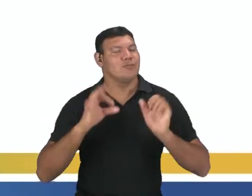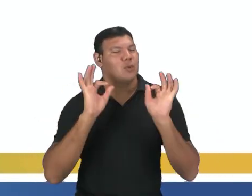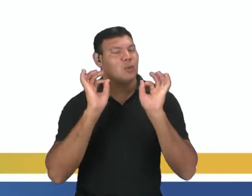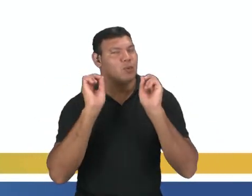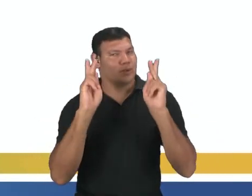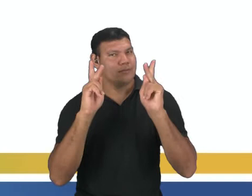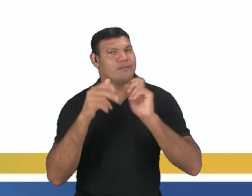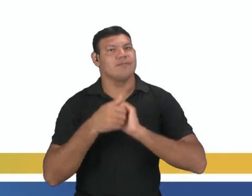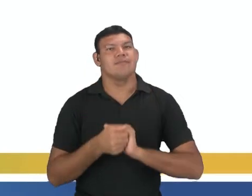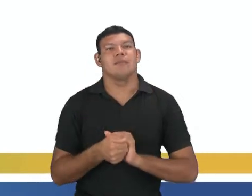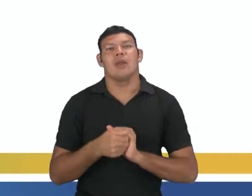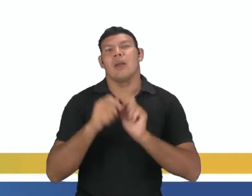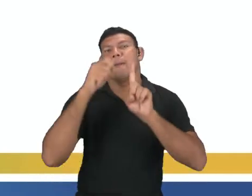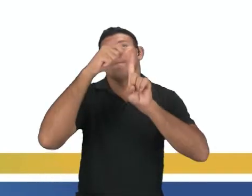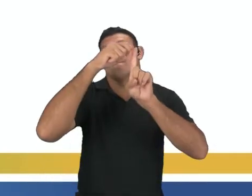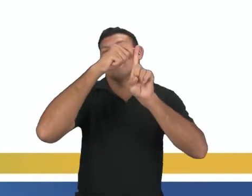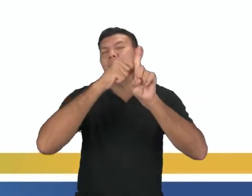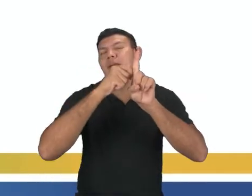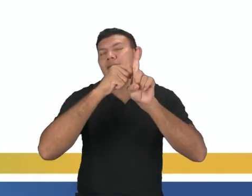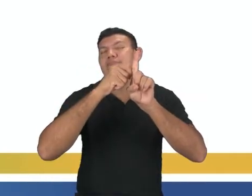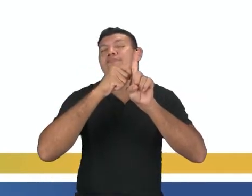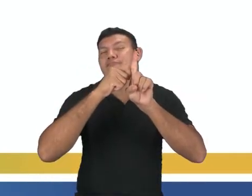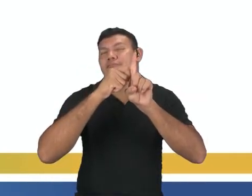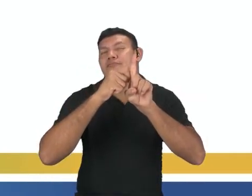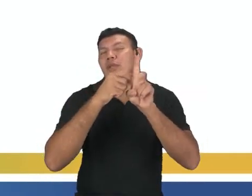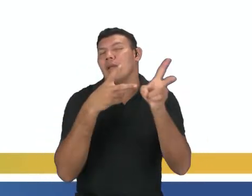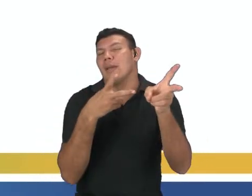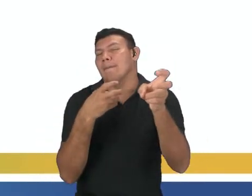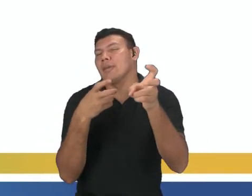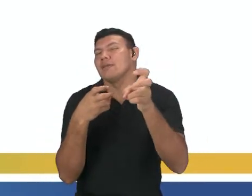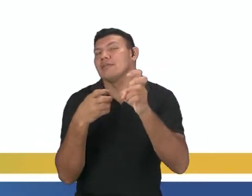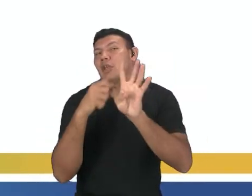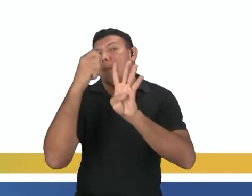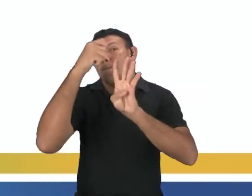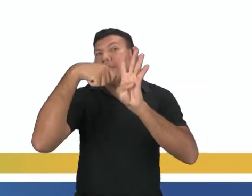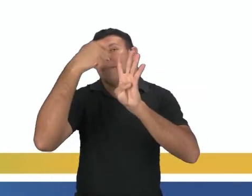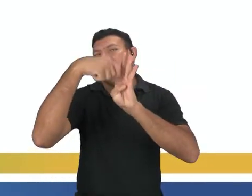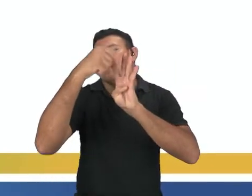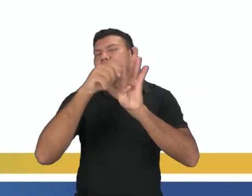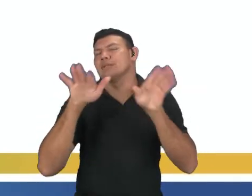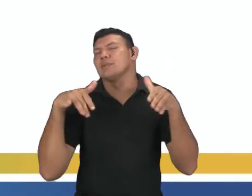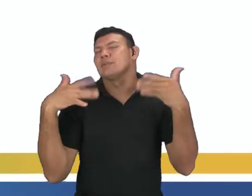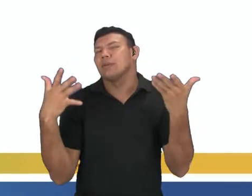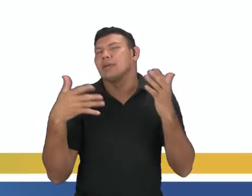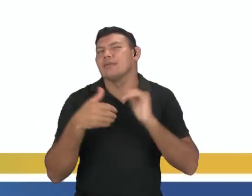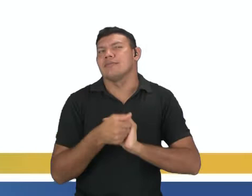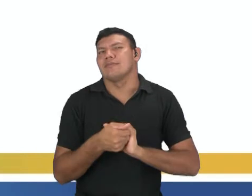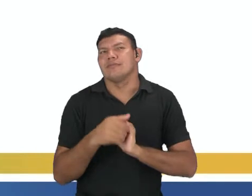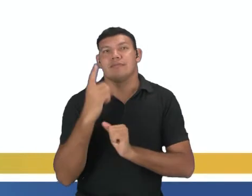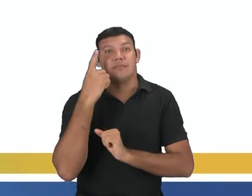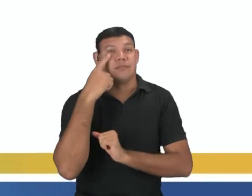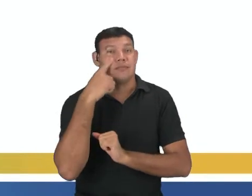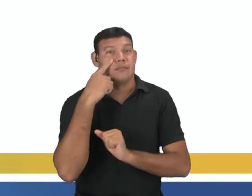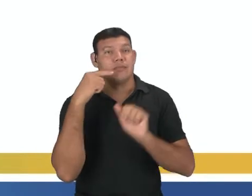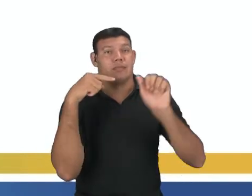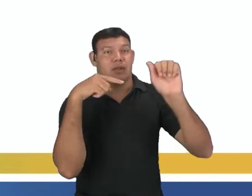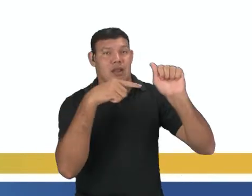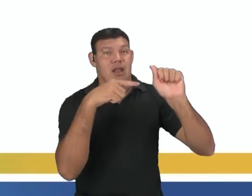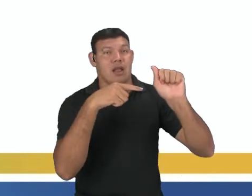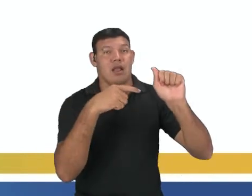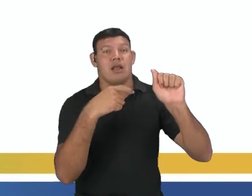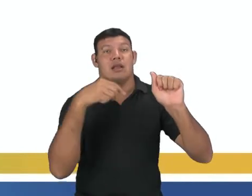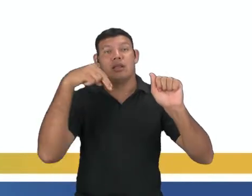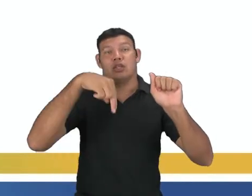certinho, qual é o mês que nós observamos que foi maior? Os meses, aliás. Nós temos aí na alternativa A,